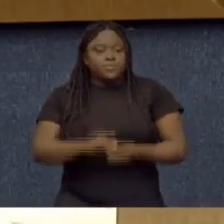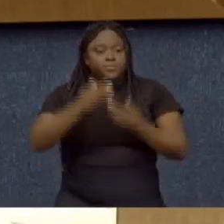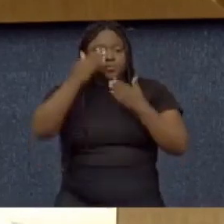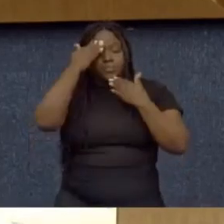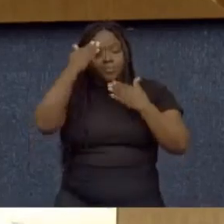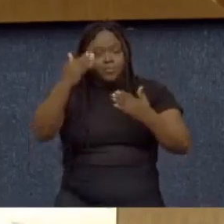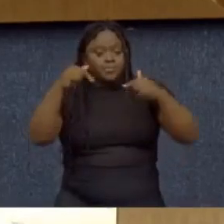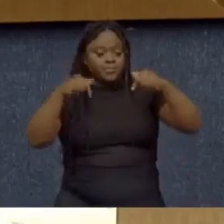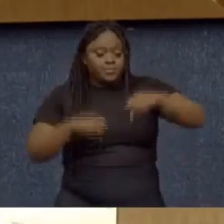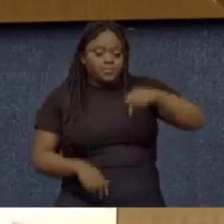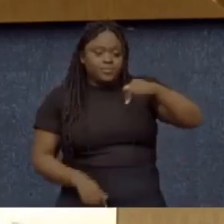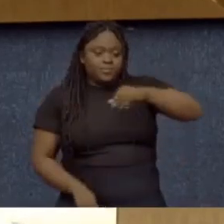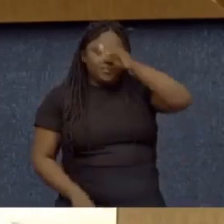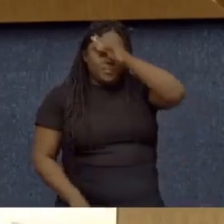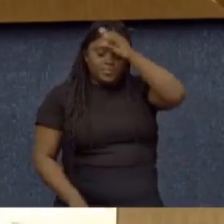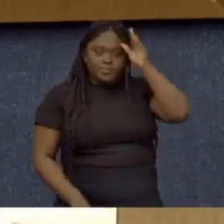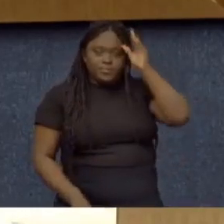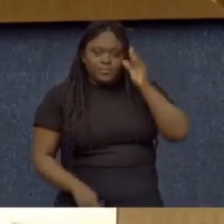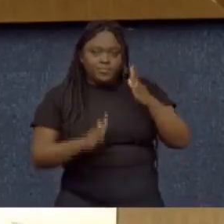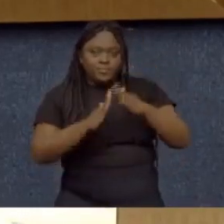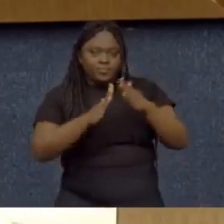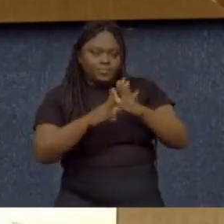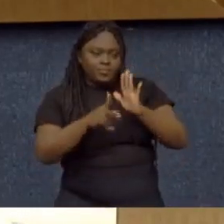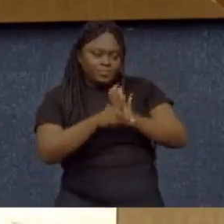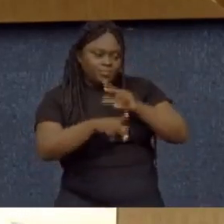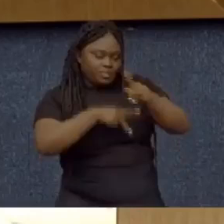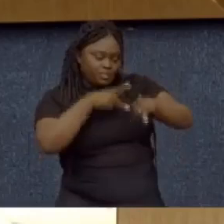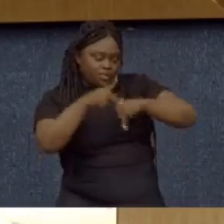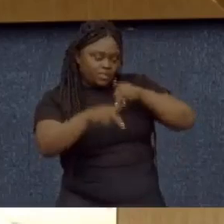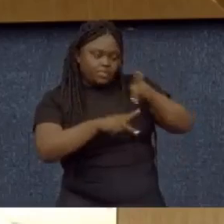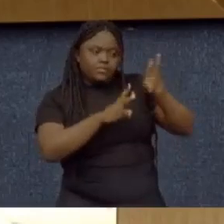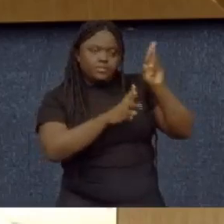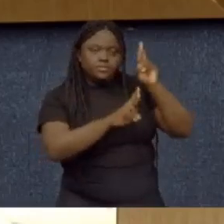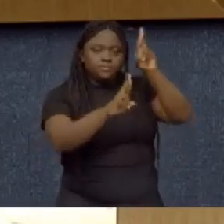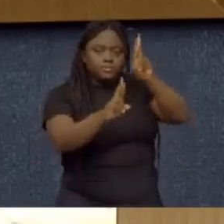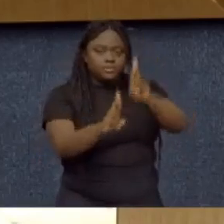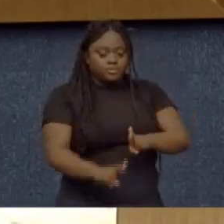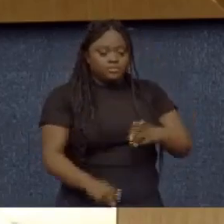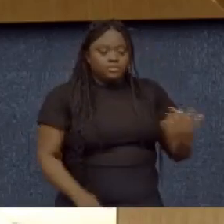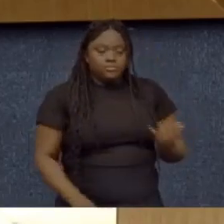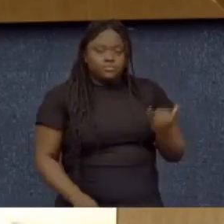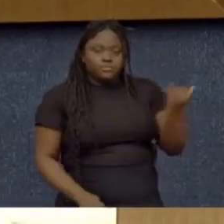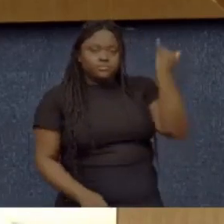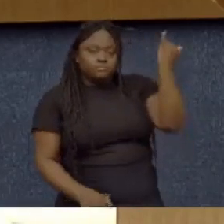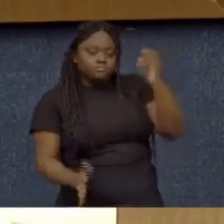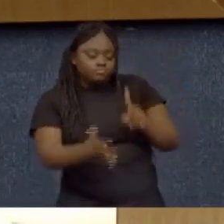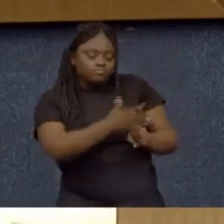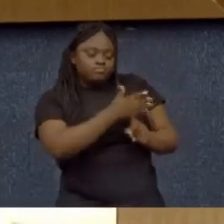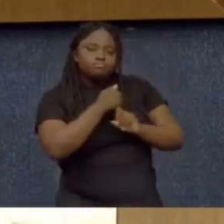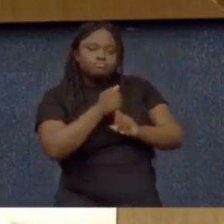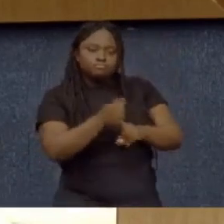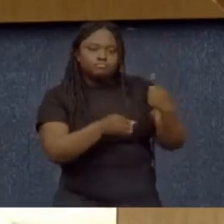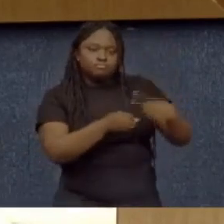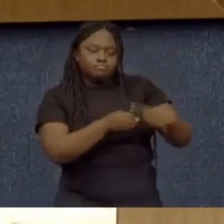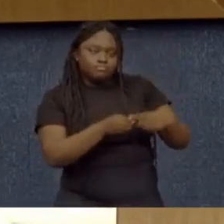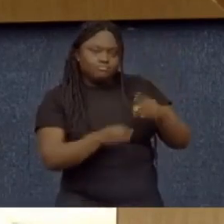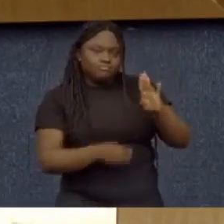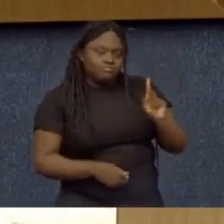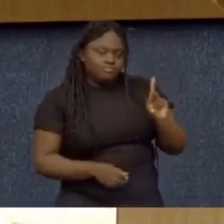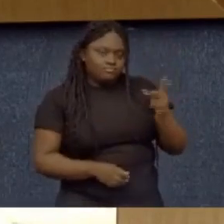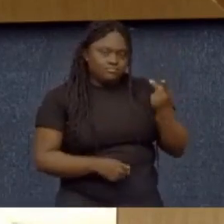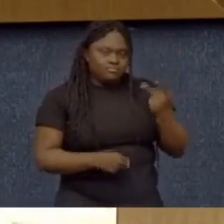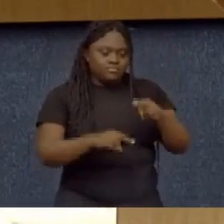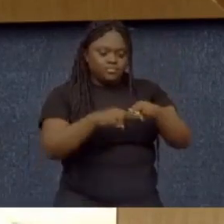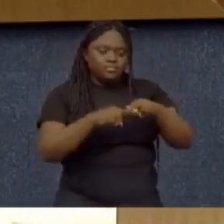Agradeço a esta Casa do Povo, cujos representantes são legítimos guardiões da sociedade belo-horizontina,